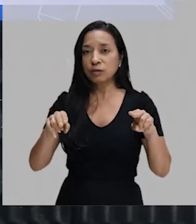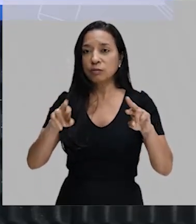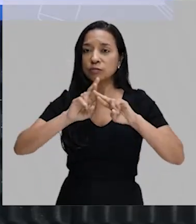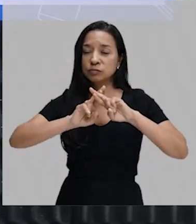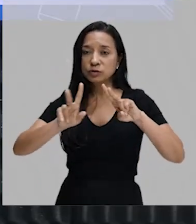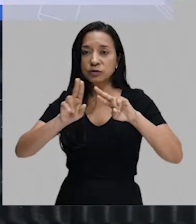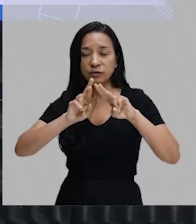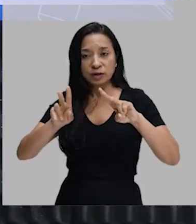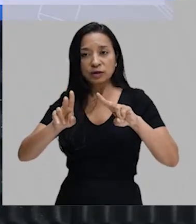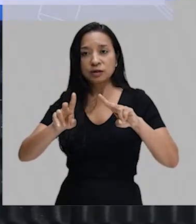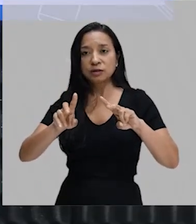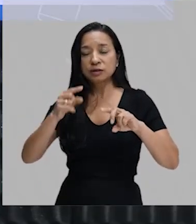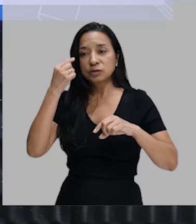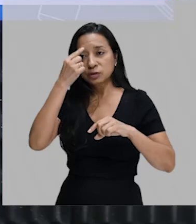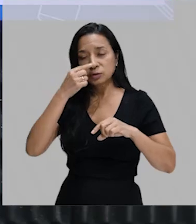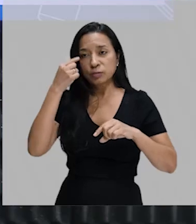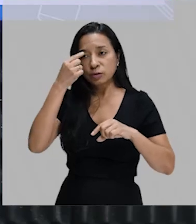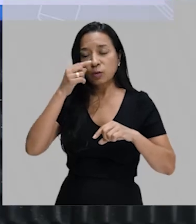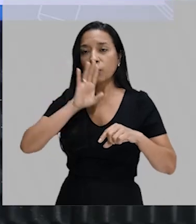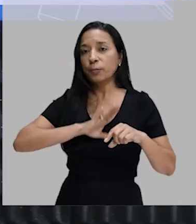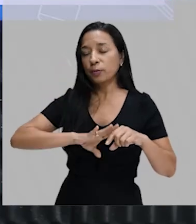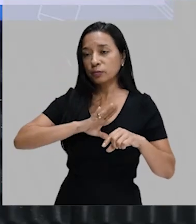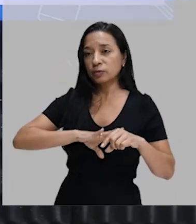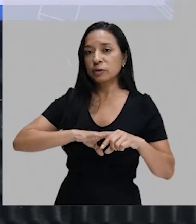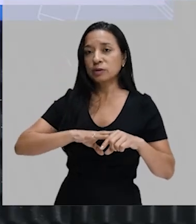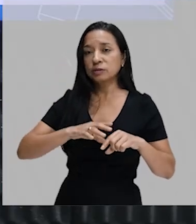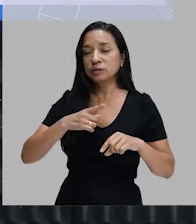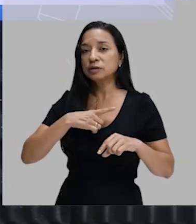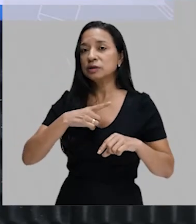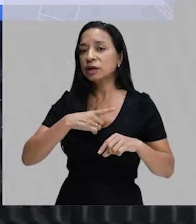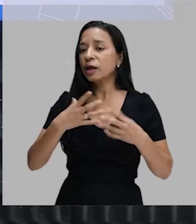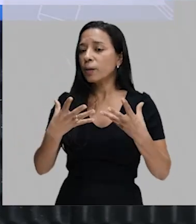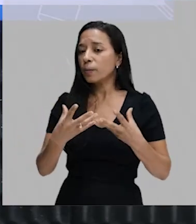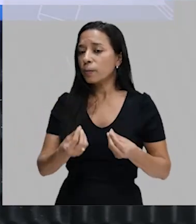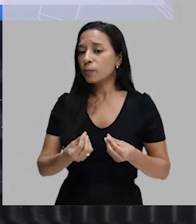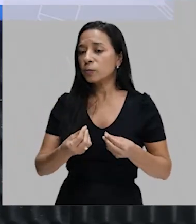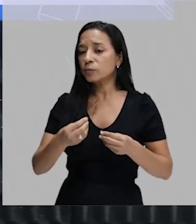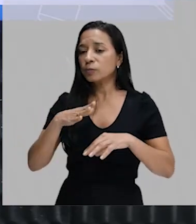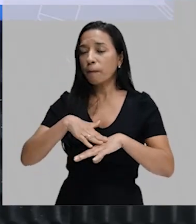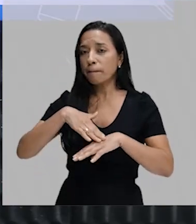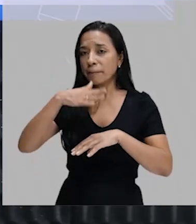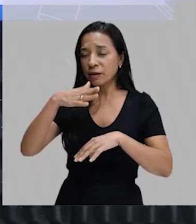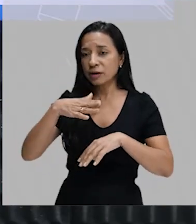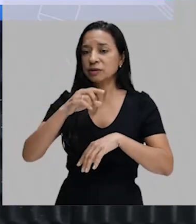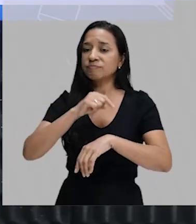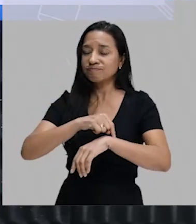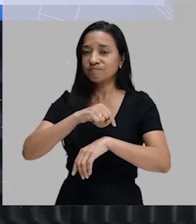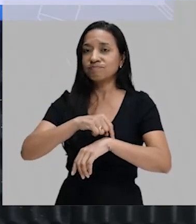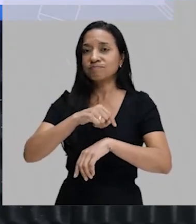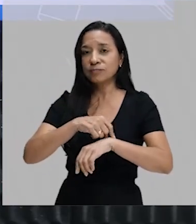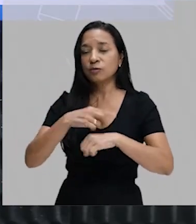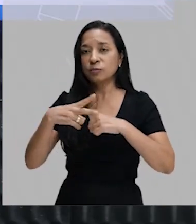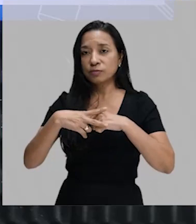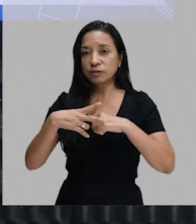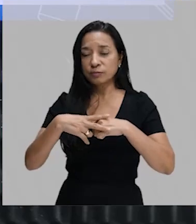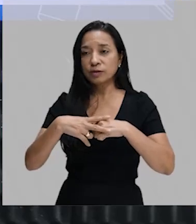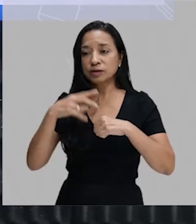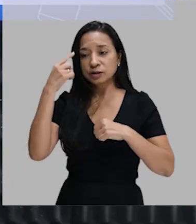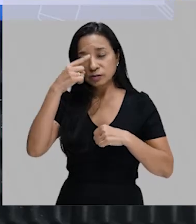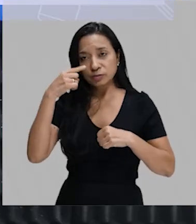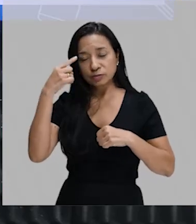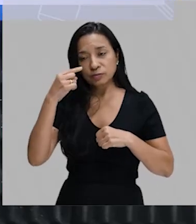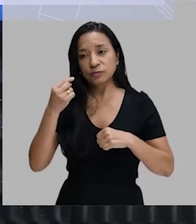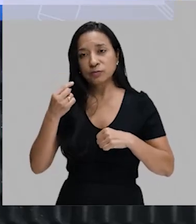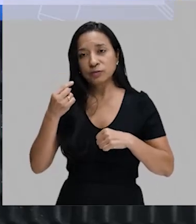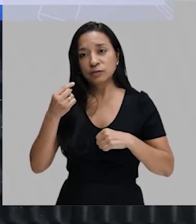de verbos em português para verbos em espanhol é que eu tenho muito mais tempos verbais em espanhol